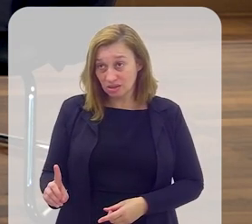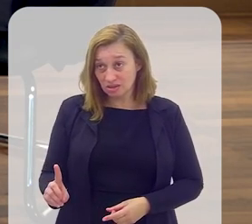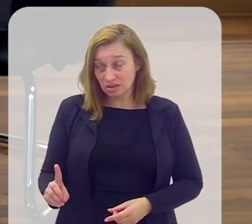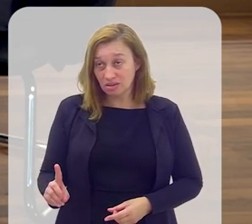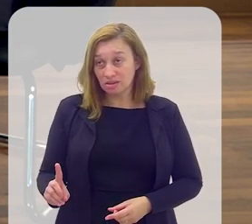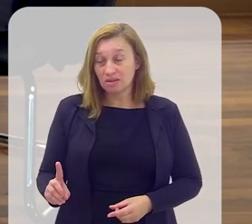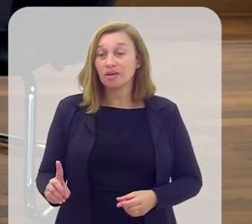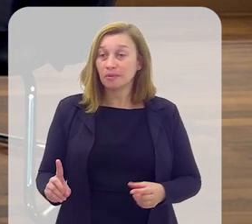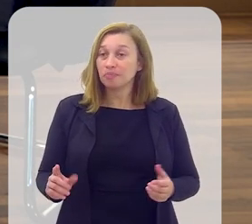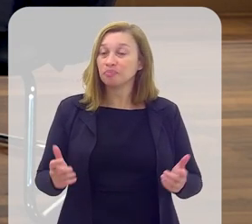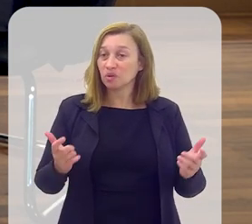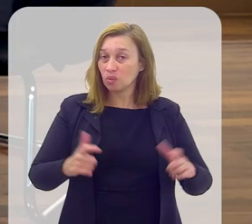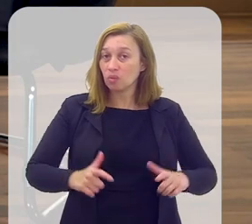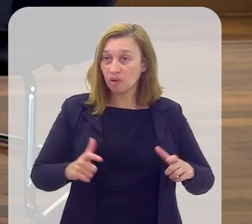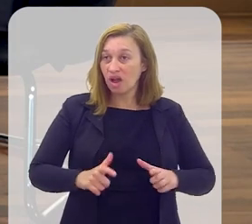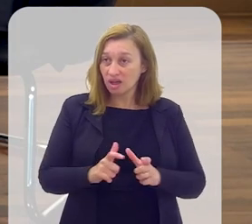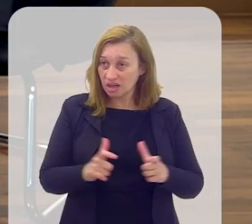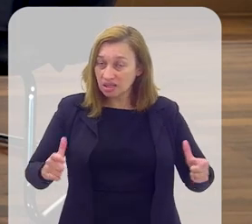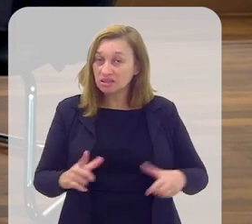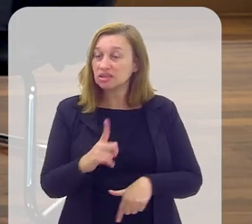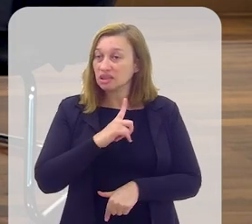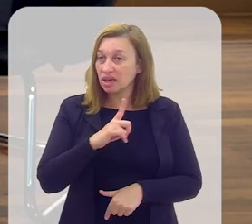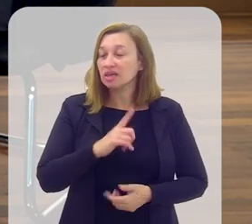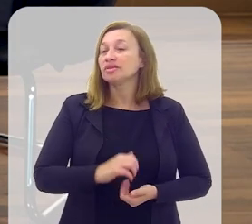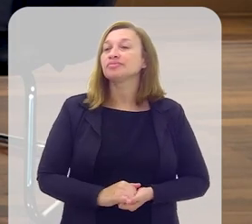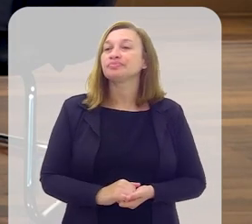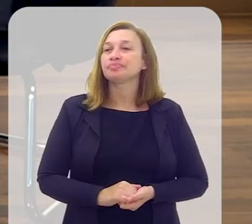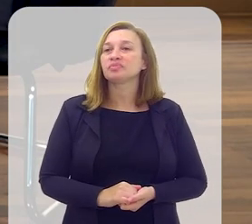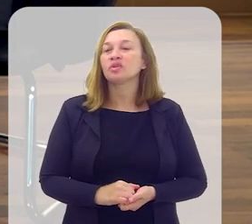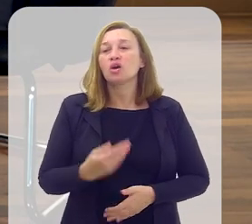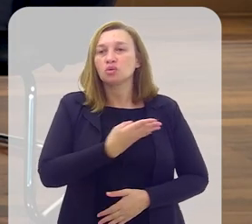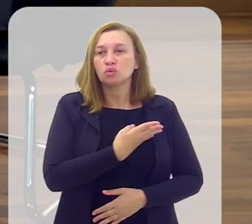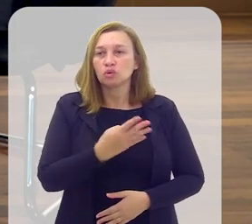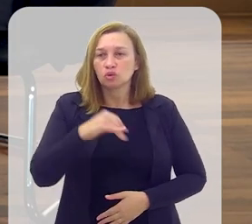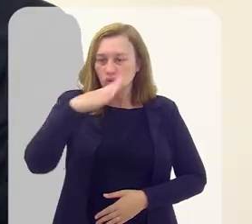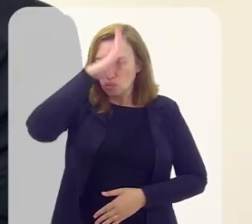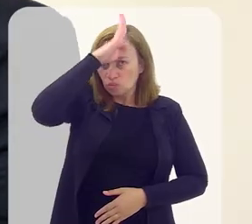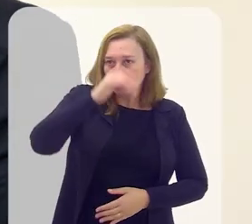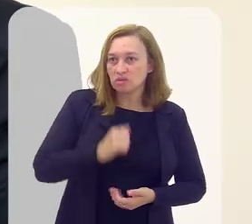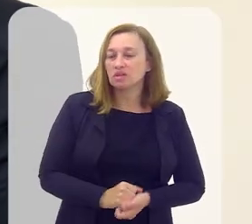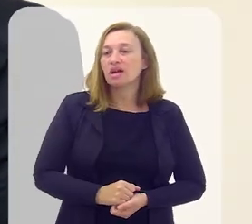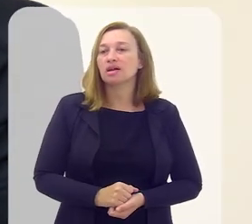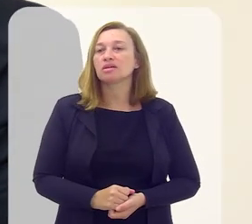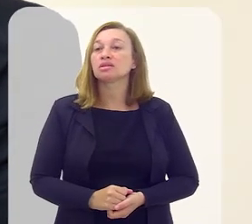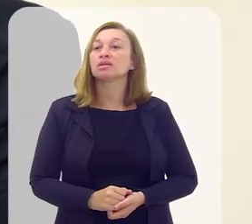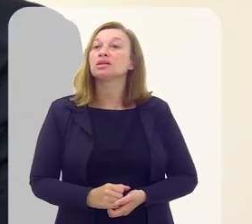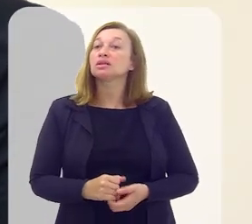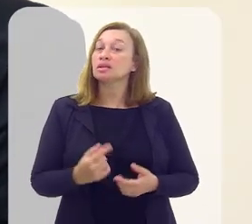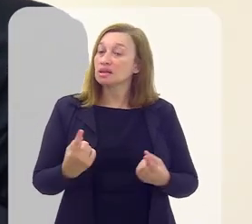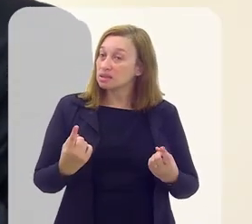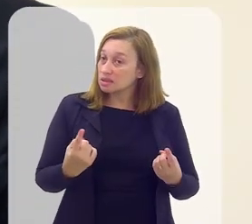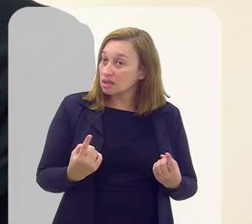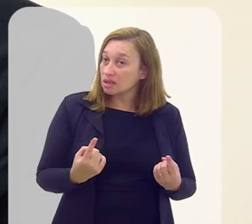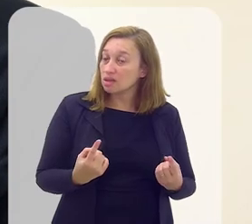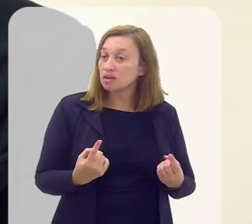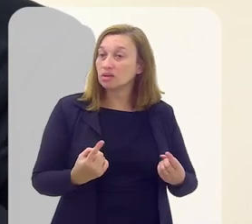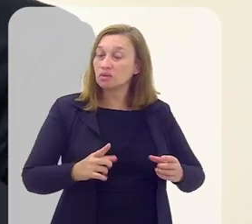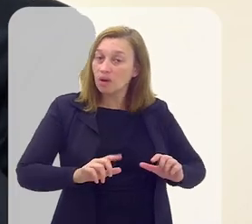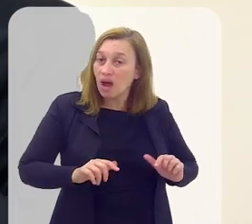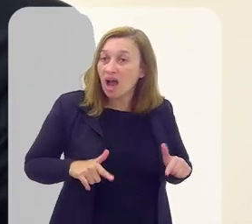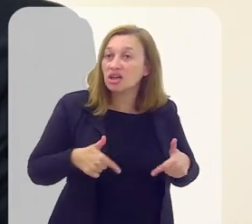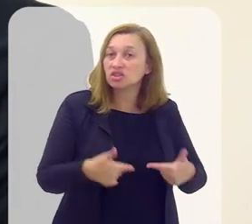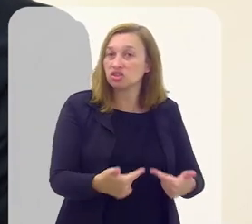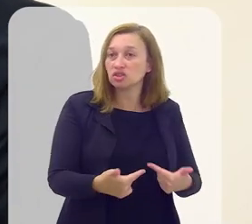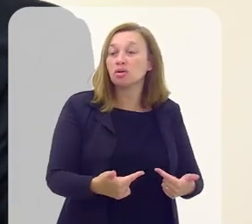espaço, e a extrema-direita também ocupou um espaço a partir do governo Bolsonaro. Isso está sendo